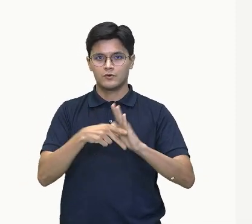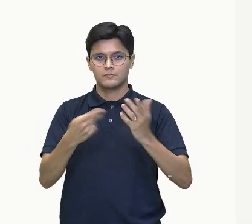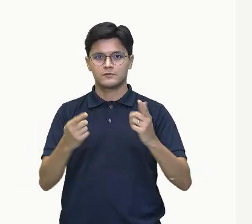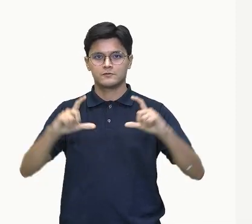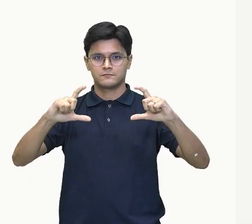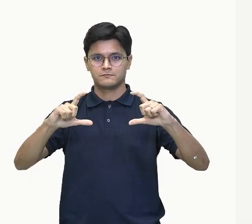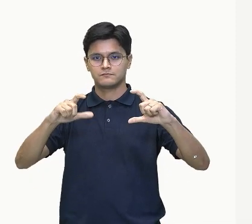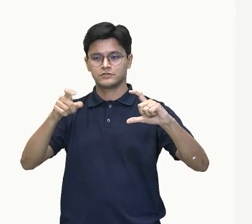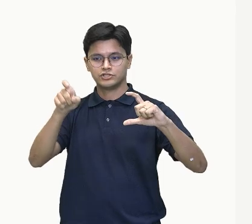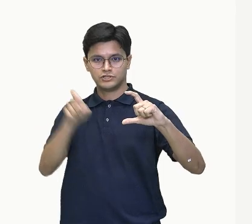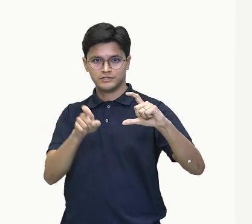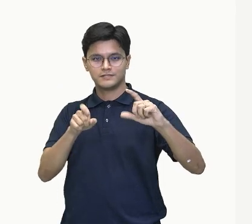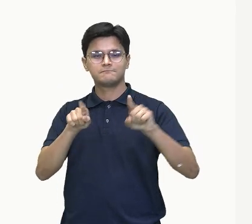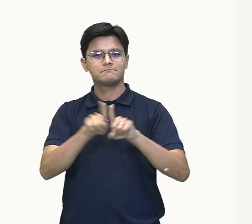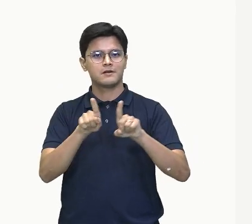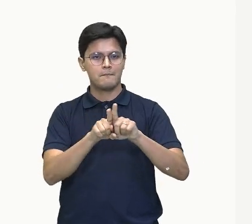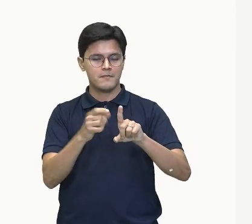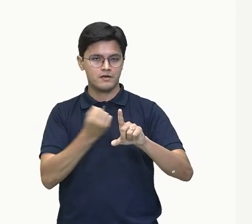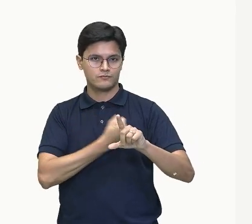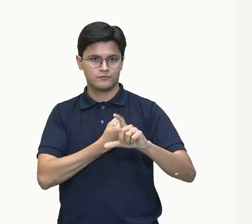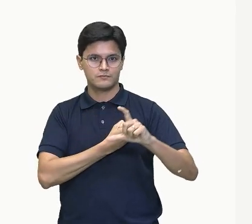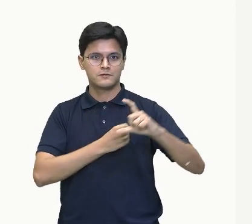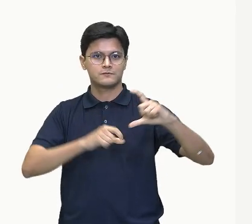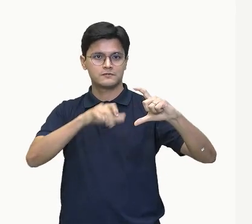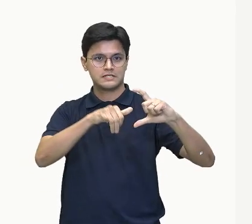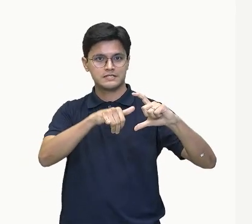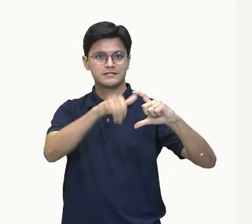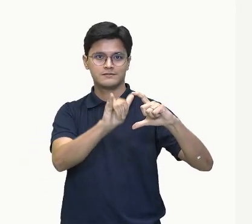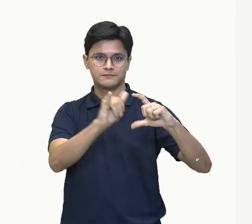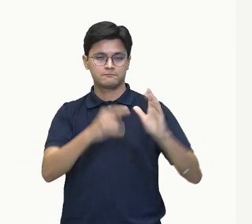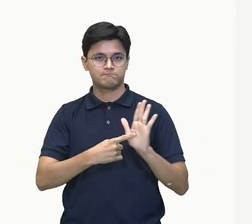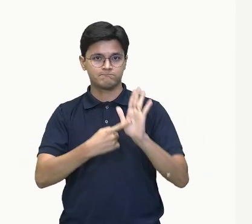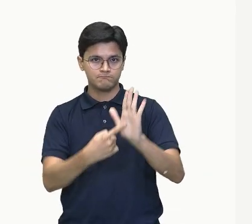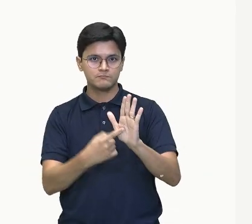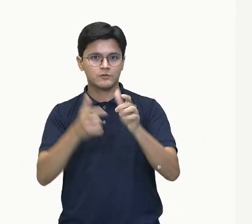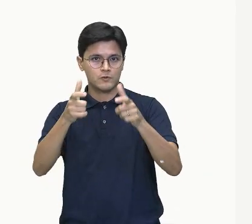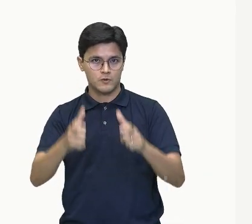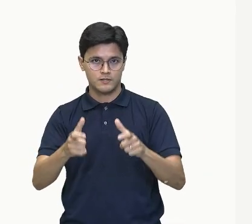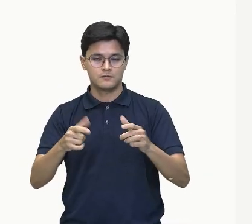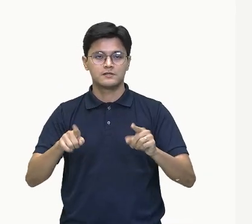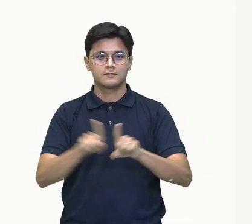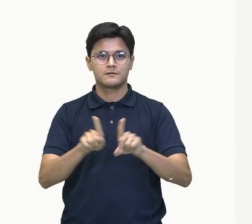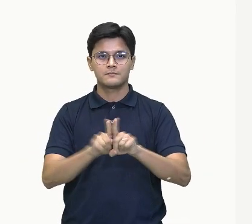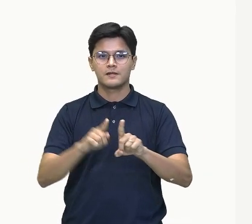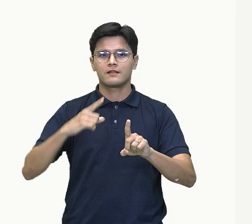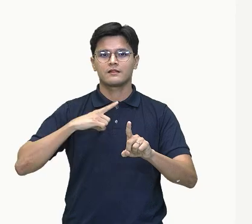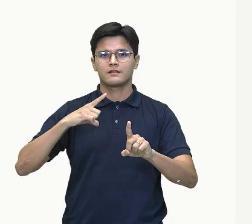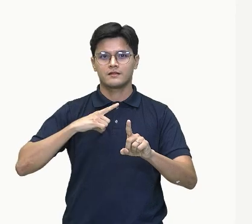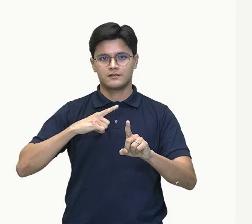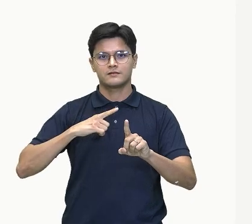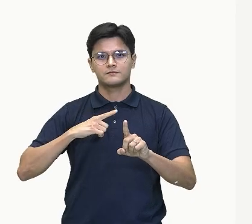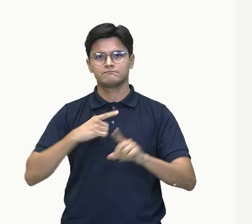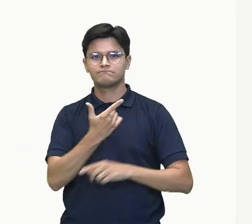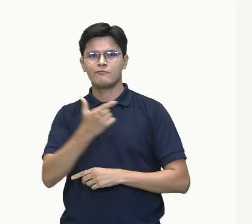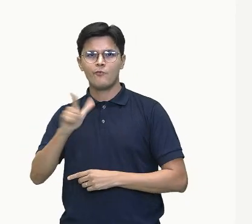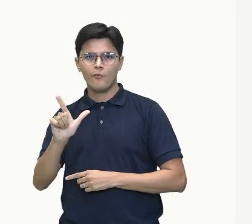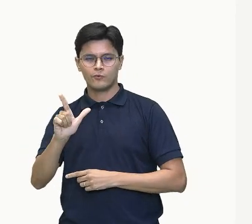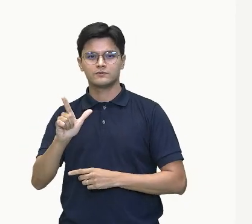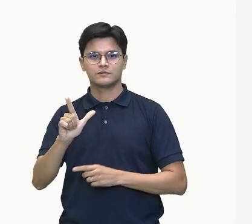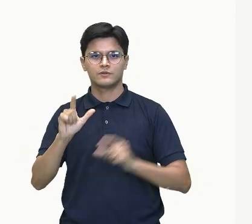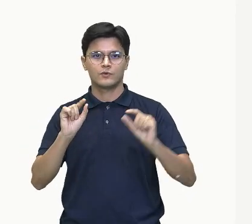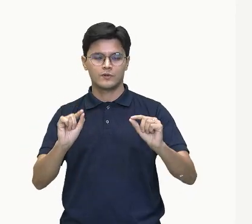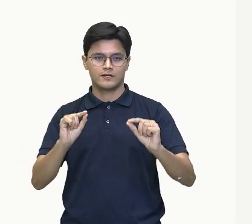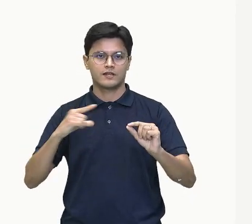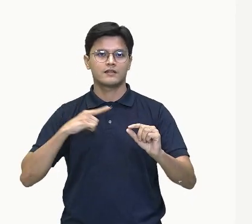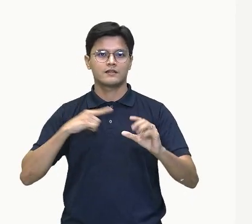ordenado localizando a sua posição. Vamos ter também aí a medida do